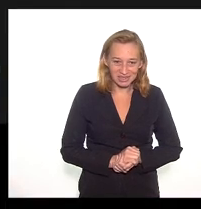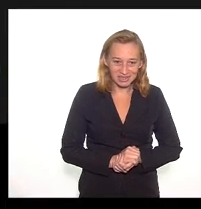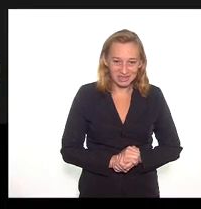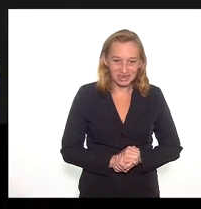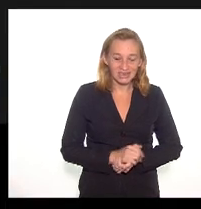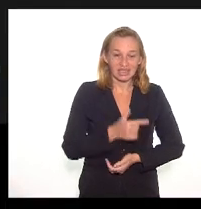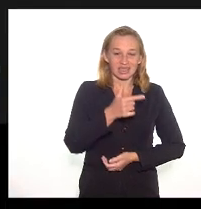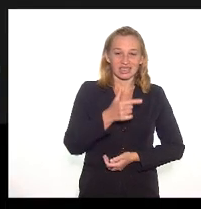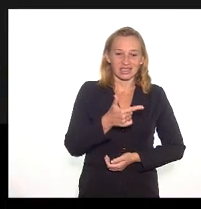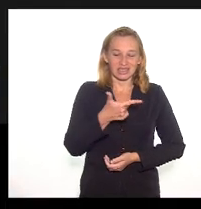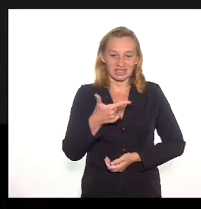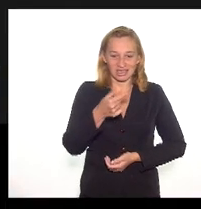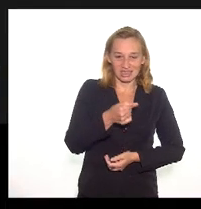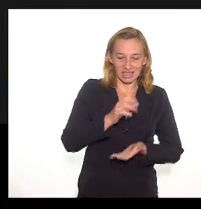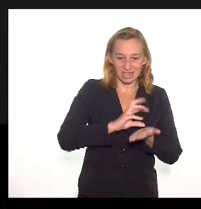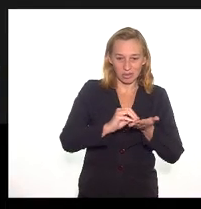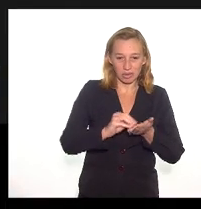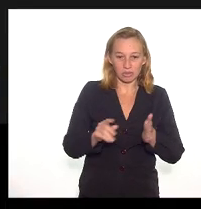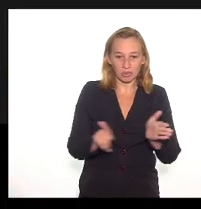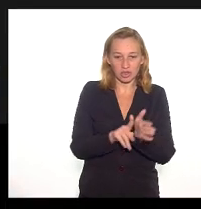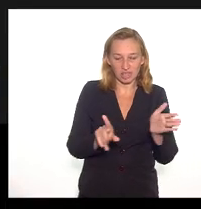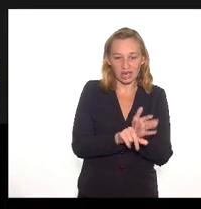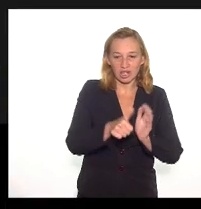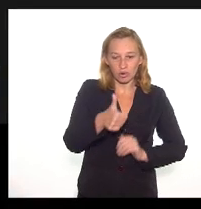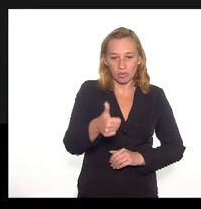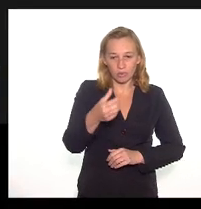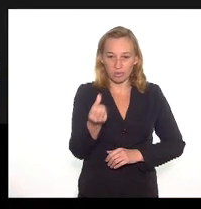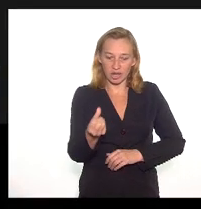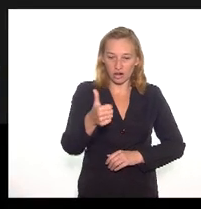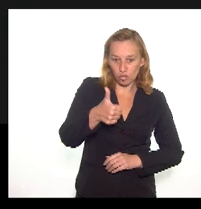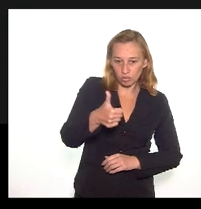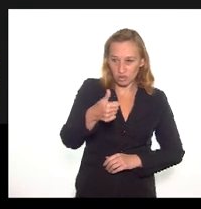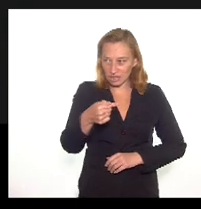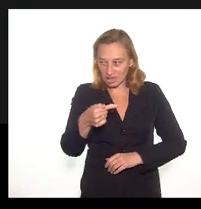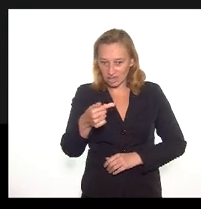17 da pauta, emendas de plenário ao projeto de lei 1617,